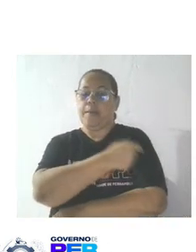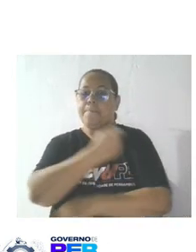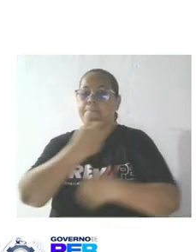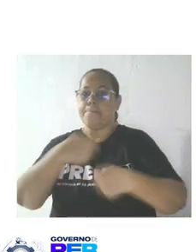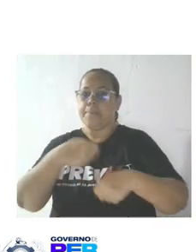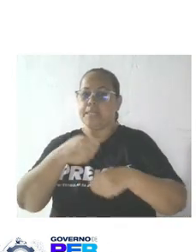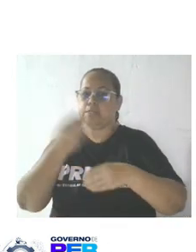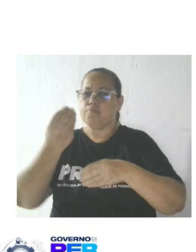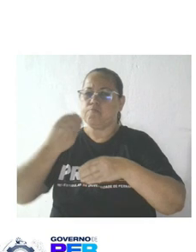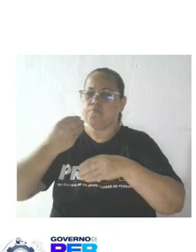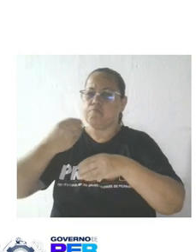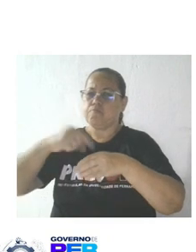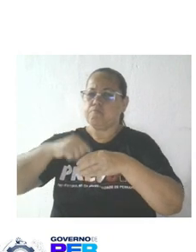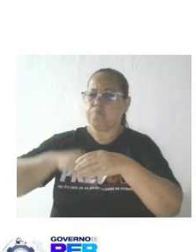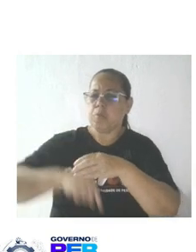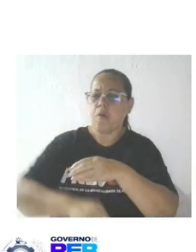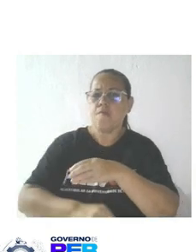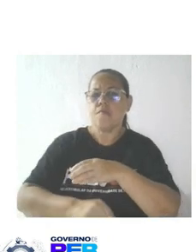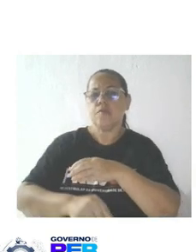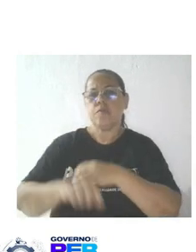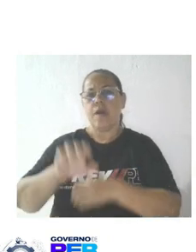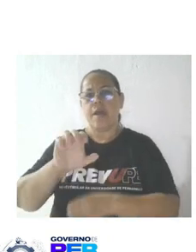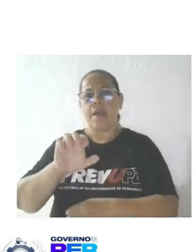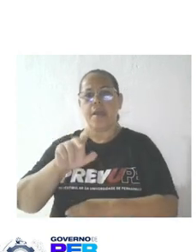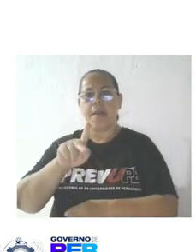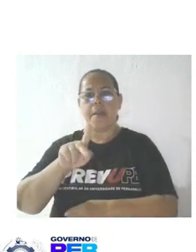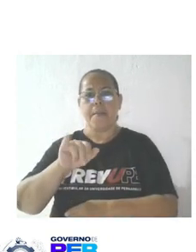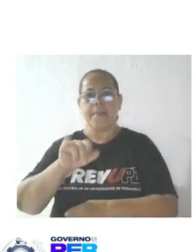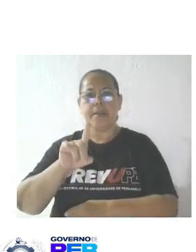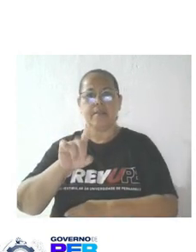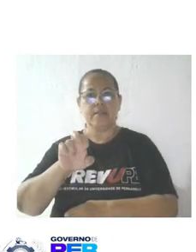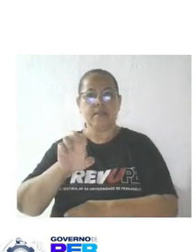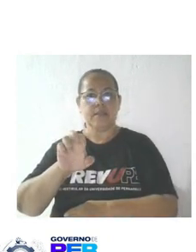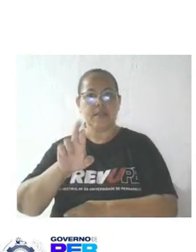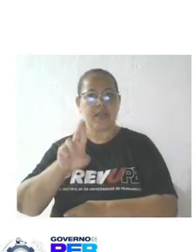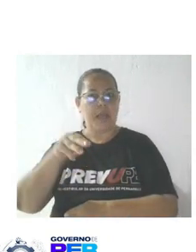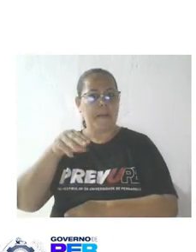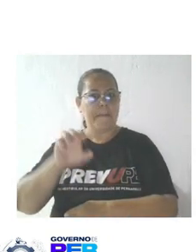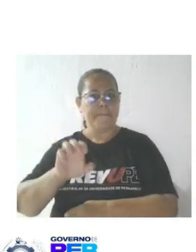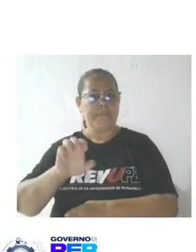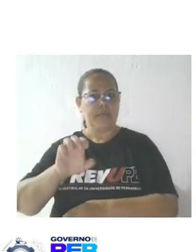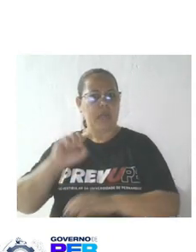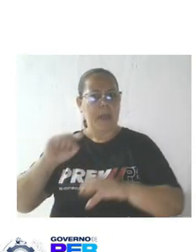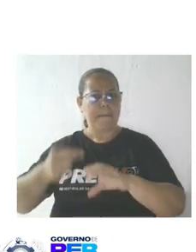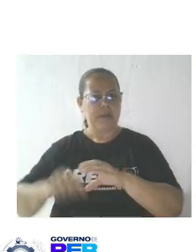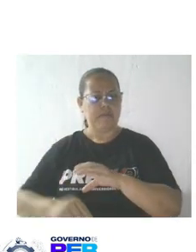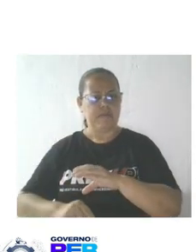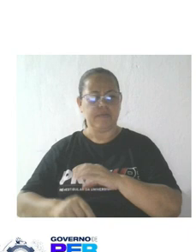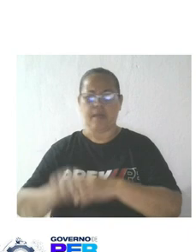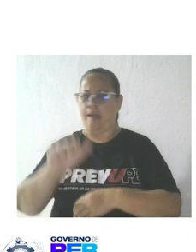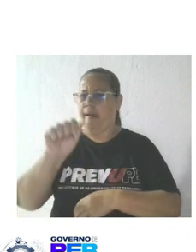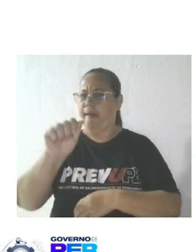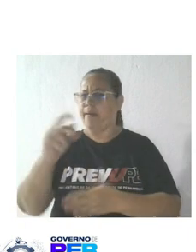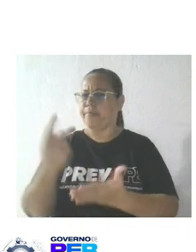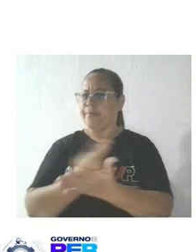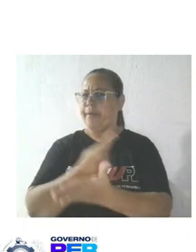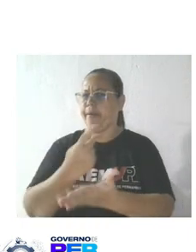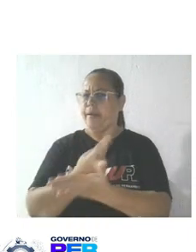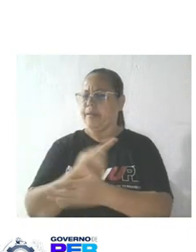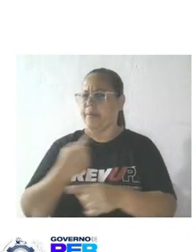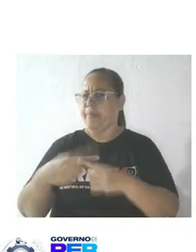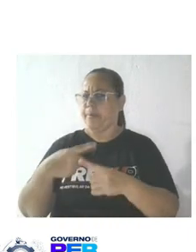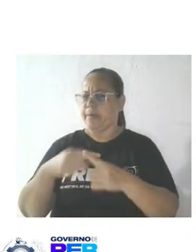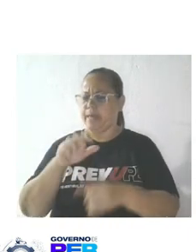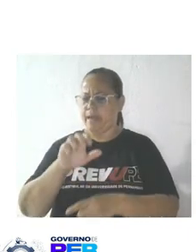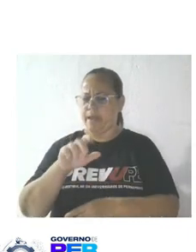penetrar até a epiderme, camada mais profunda da pele. Nota, pessoal, que essa letra A está errada, né? Porque a epiderme é a